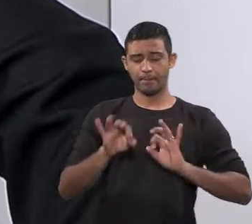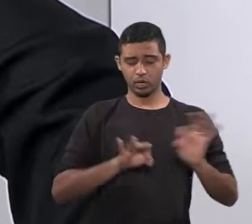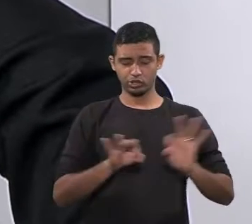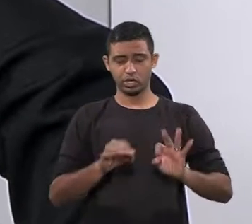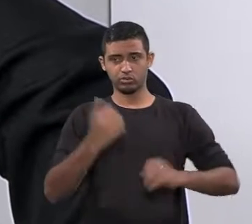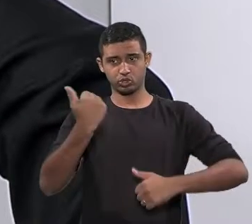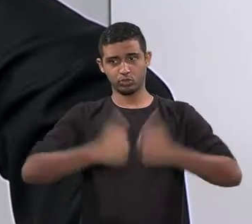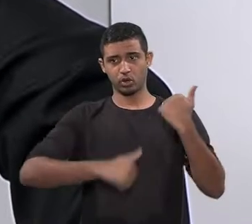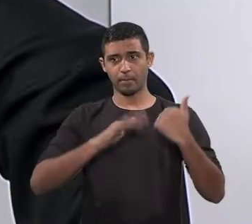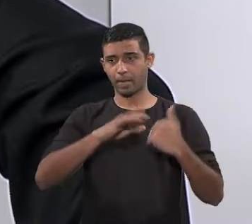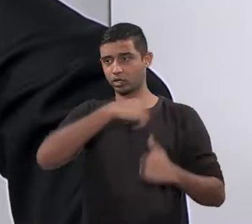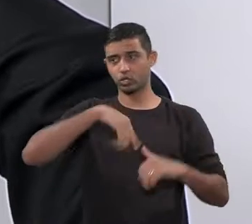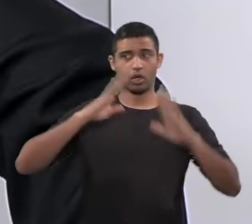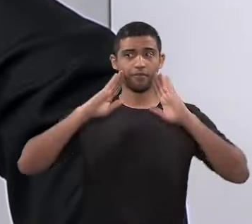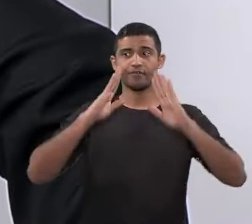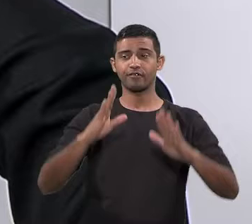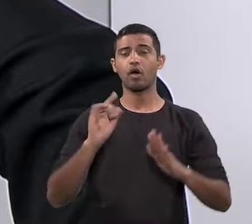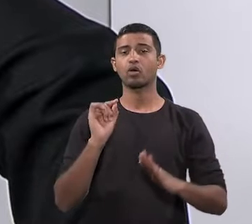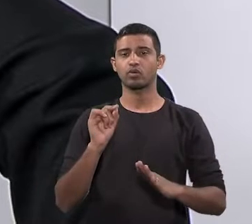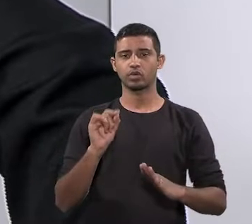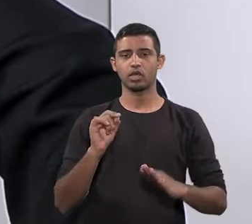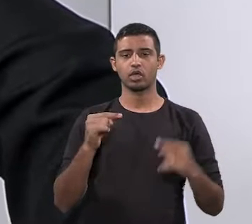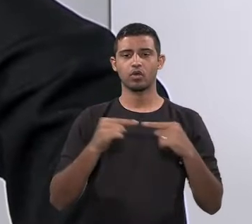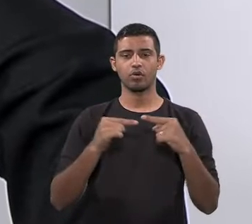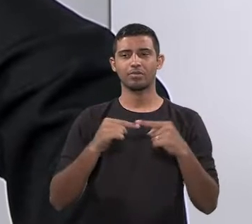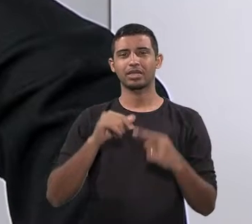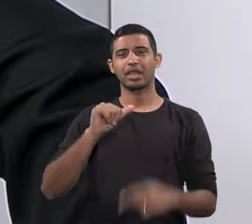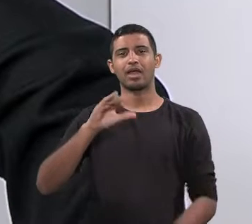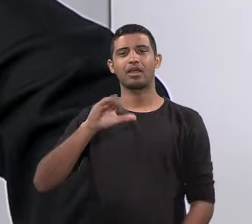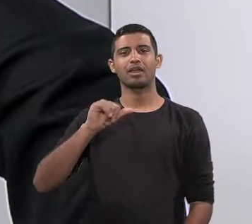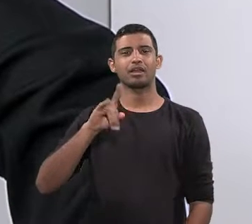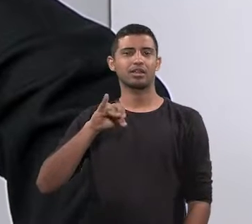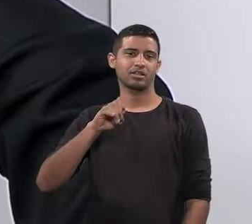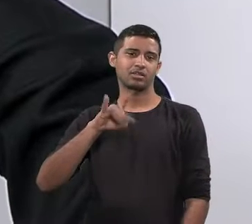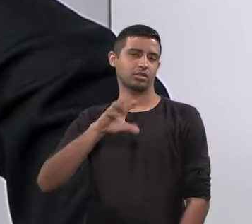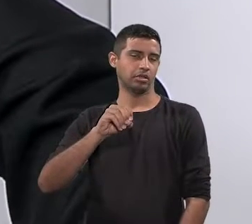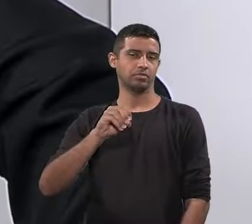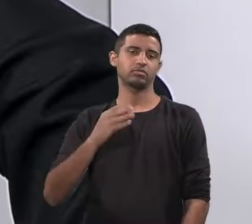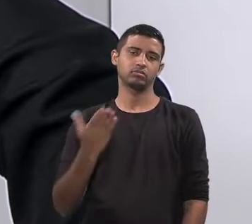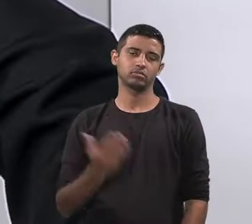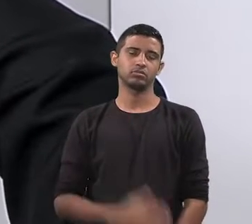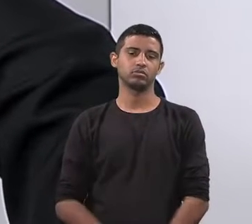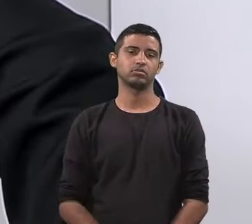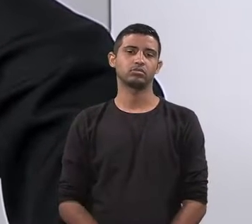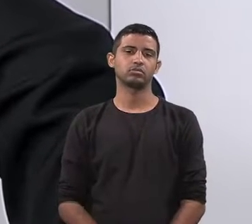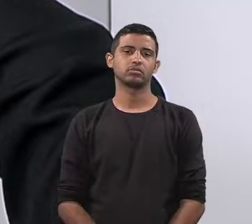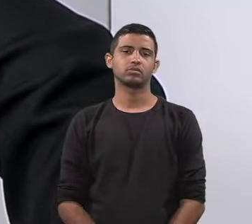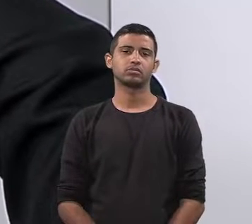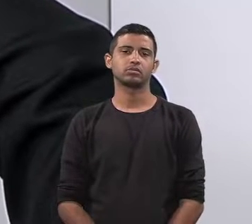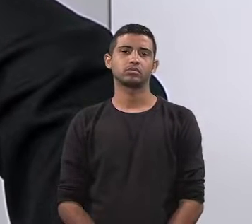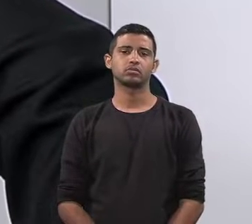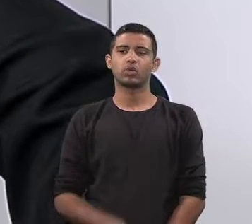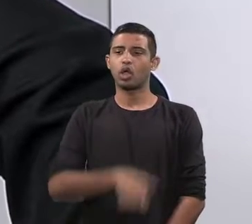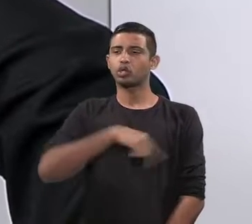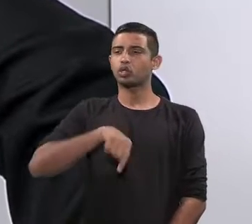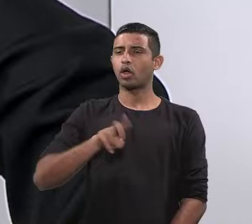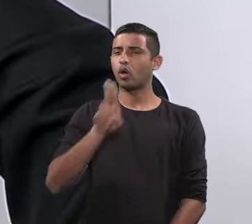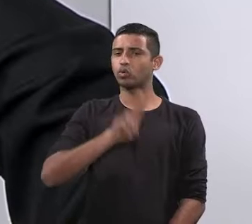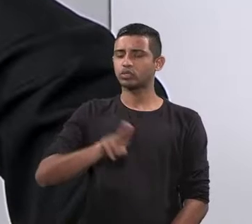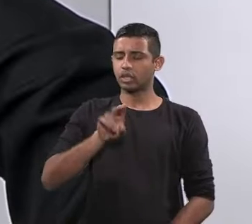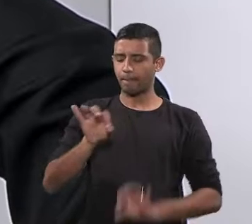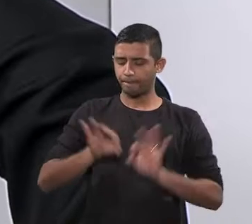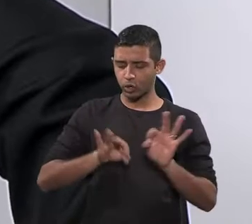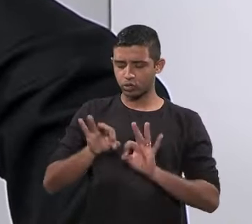esporte, mas aqui o nosso grande foco é o acadêmico. A gente utiliza o